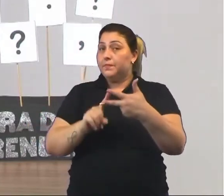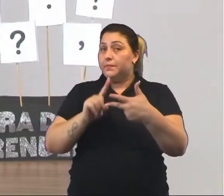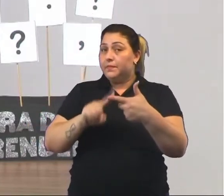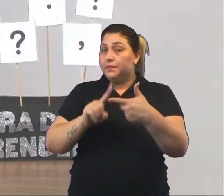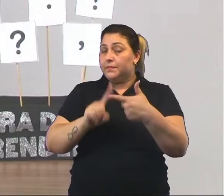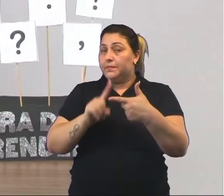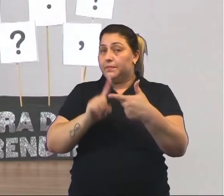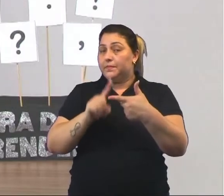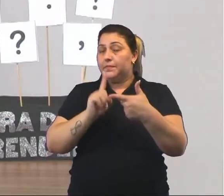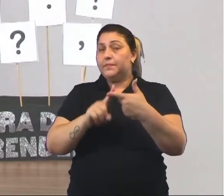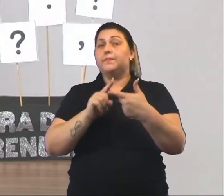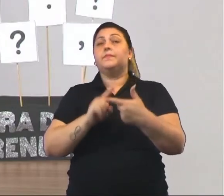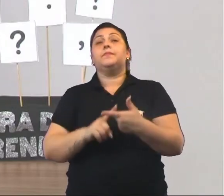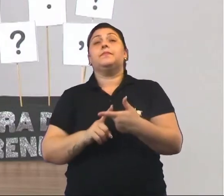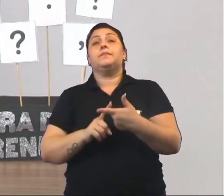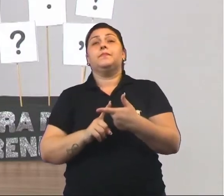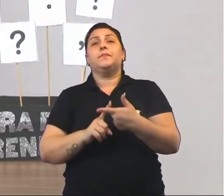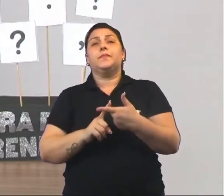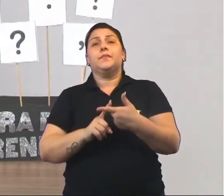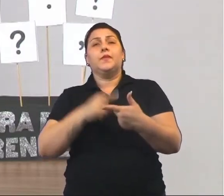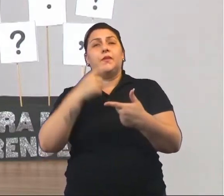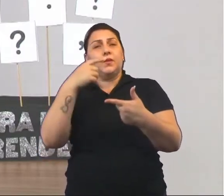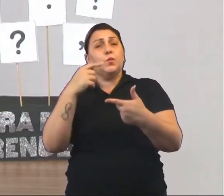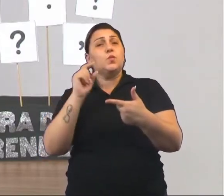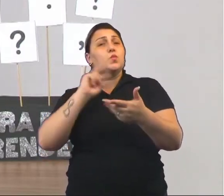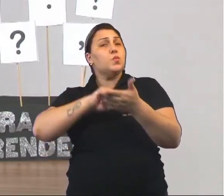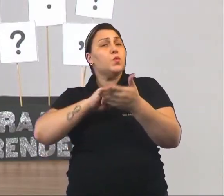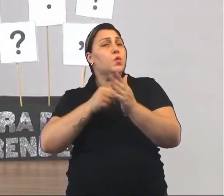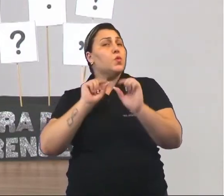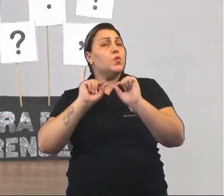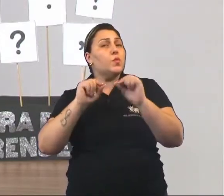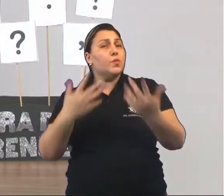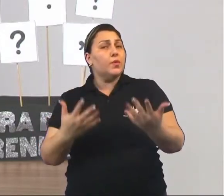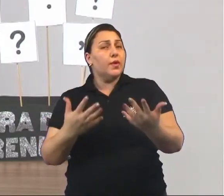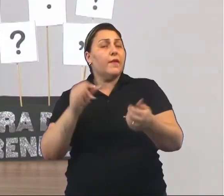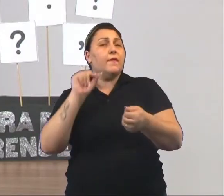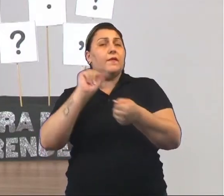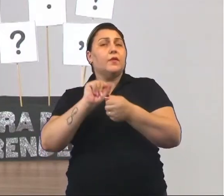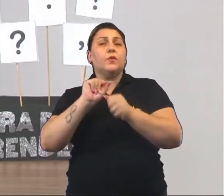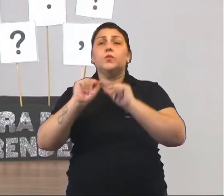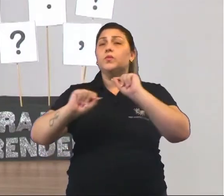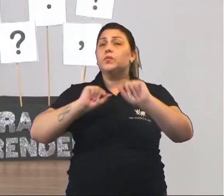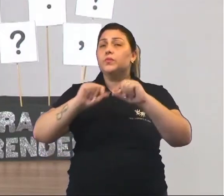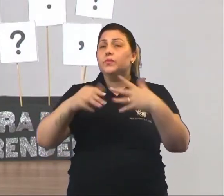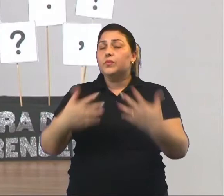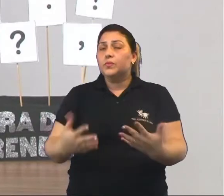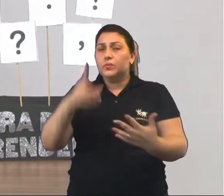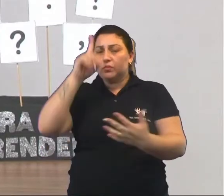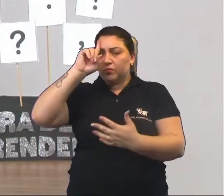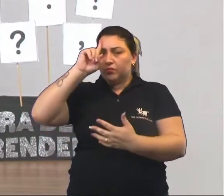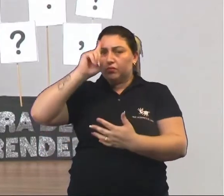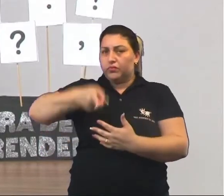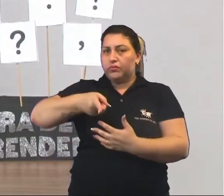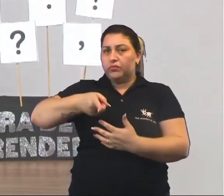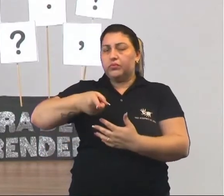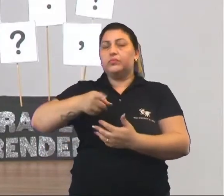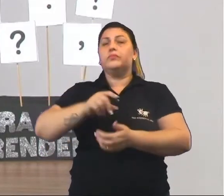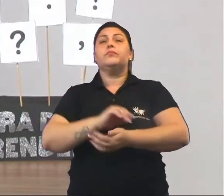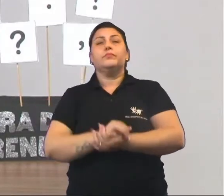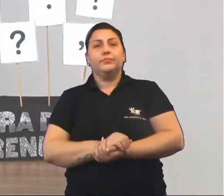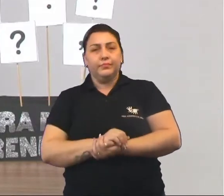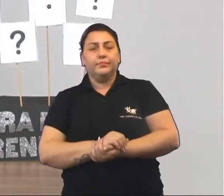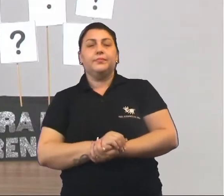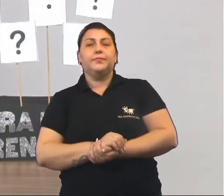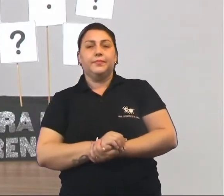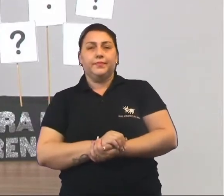fala? A segunda fala está expressando o sentido de quê? Efeito de quê? Ela está dando uma